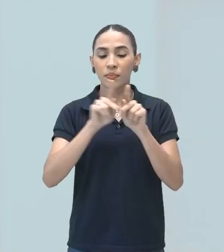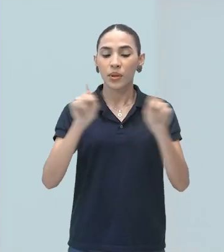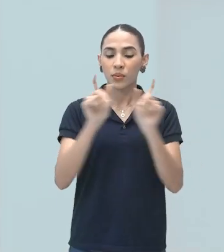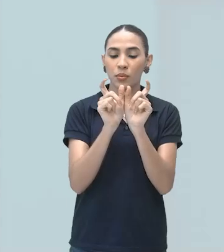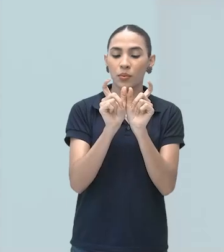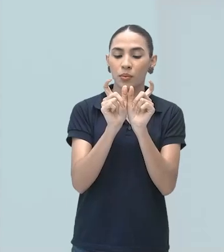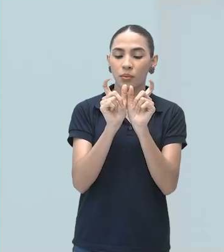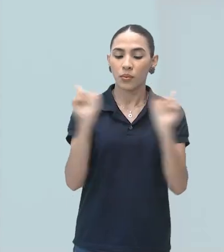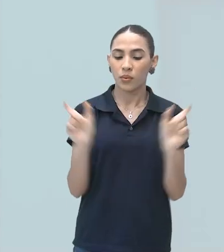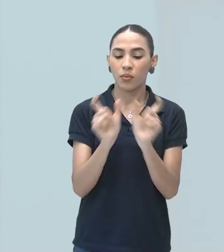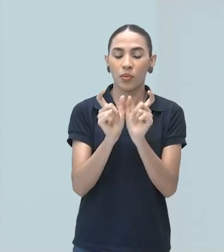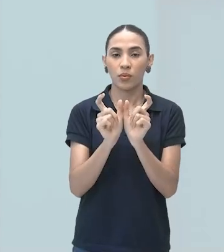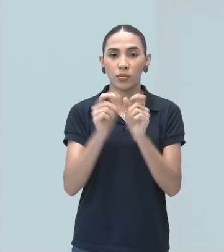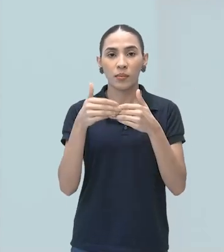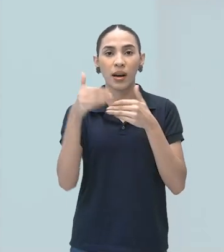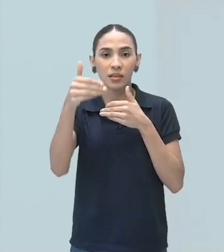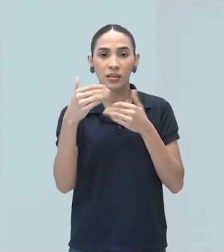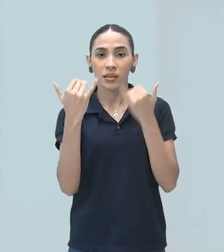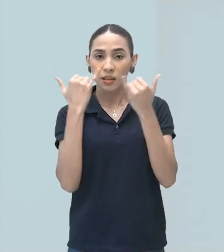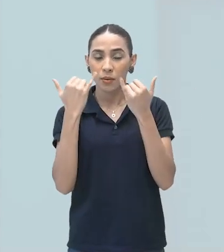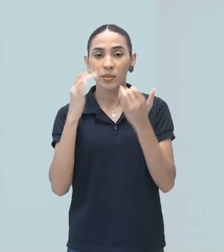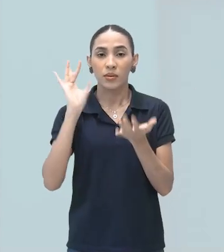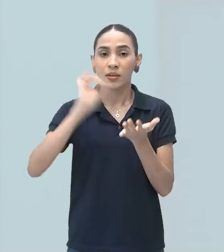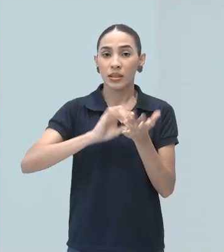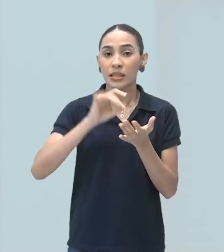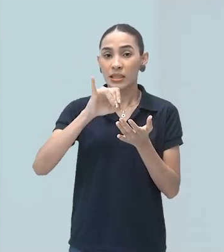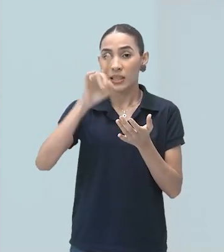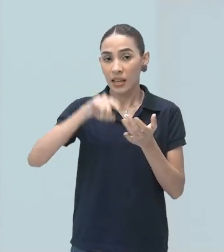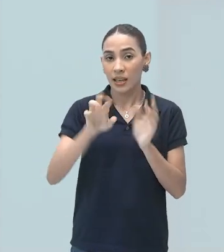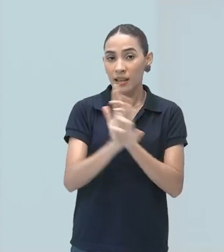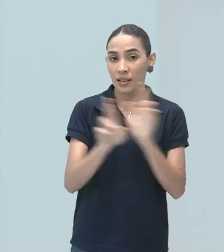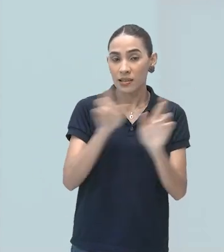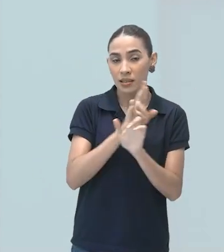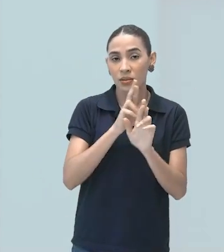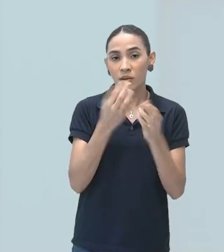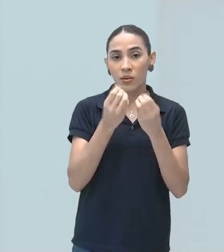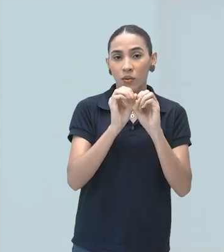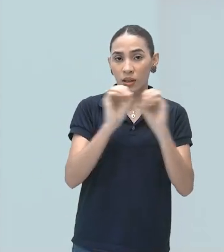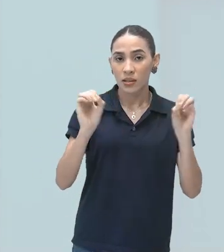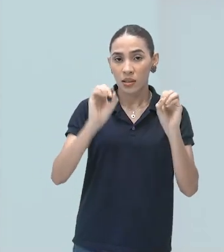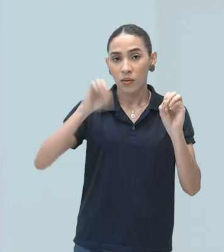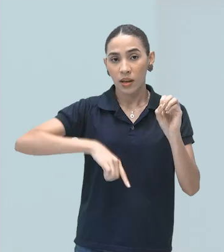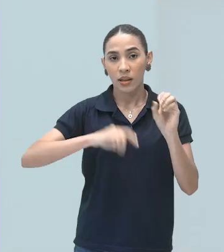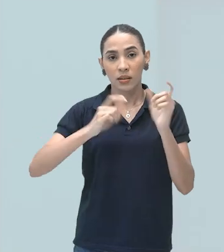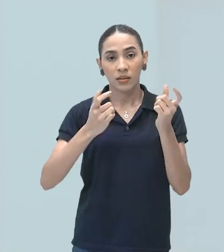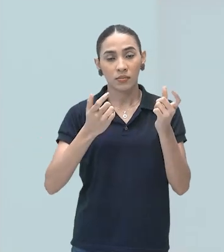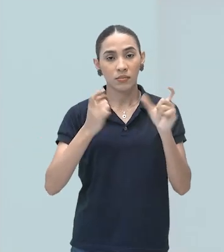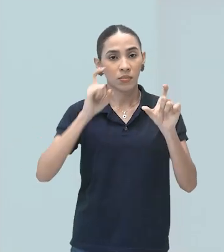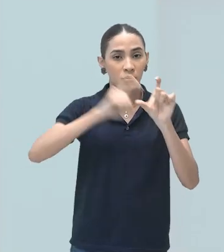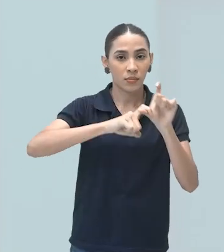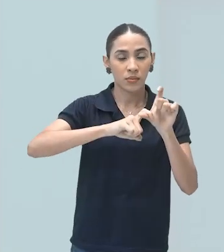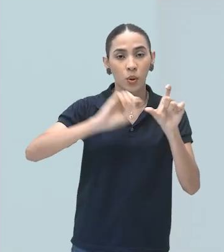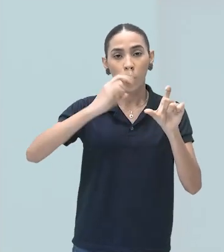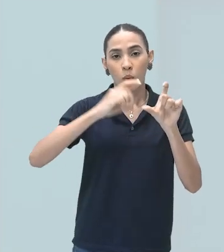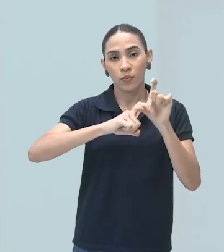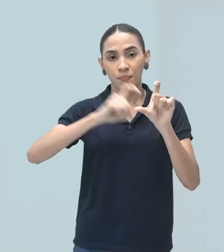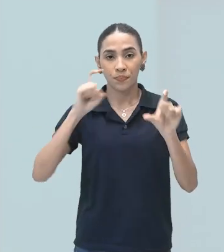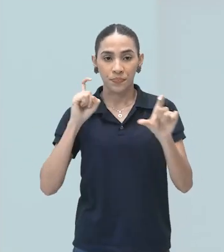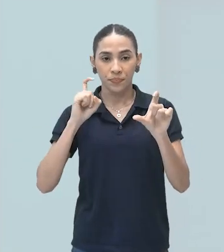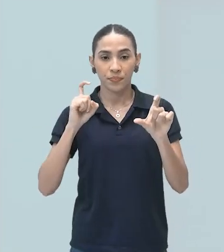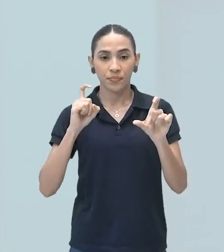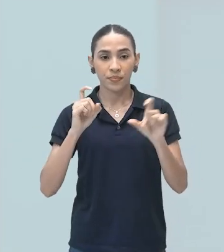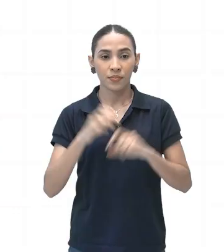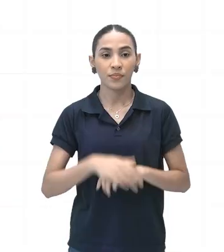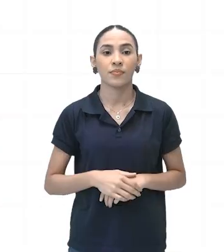a partir dessa informação eu preciso identificar se essa relação entre as orações é de coordenação ou de